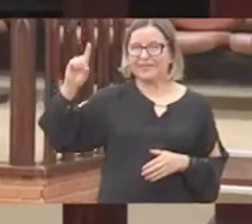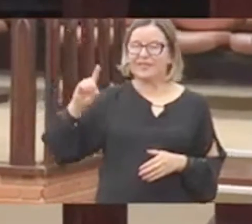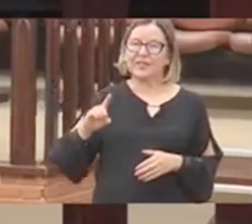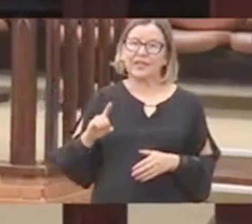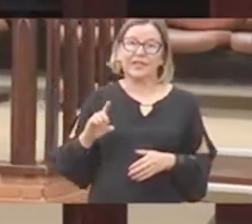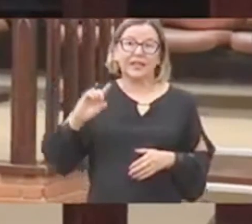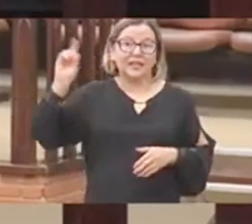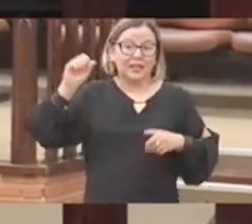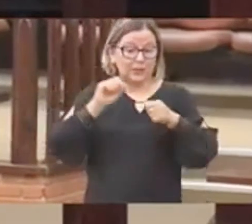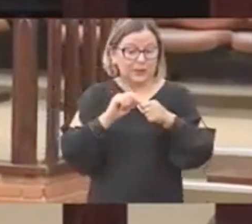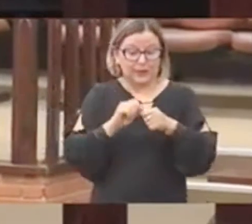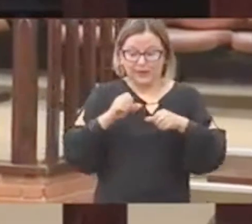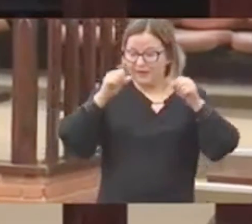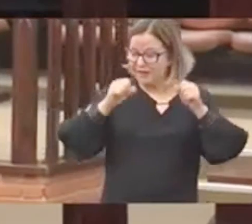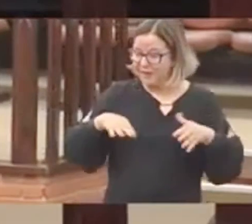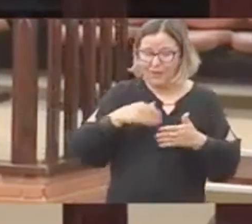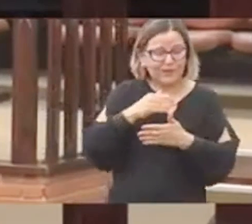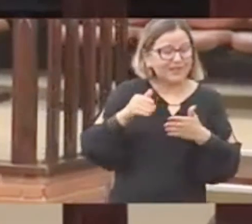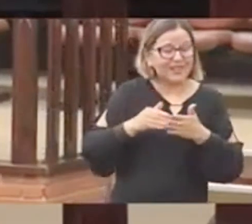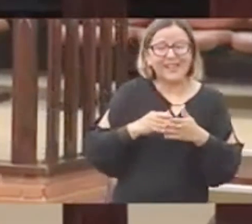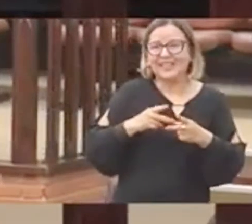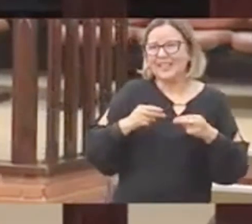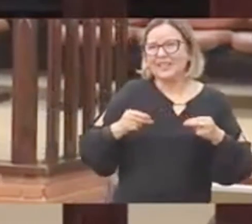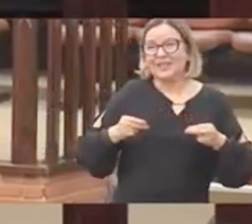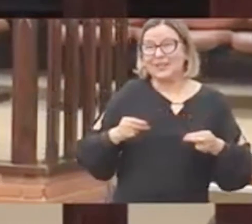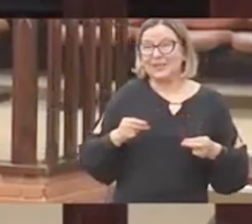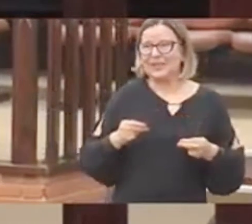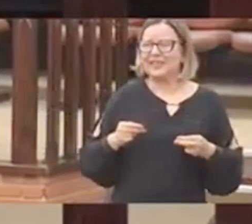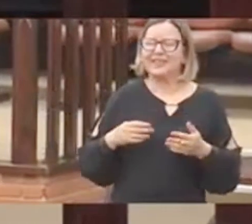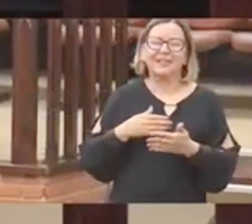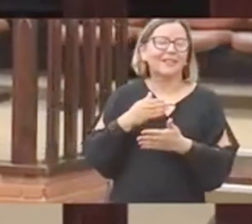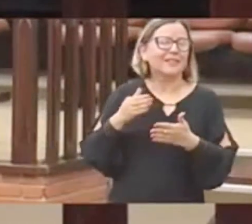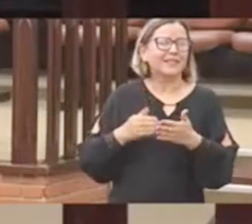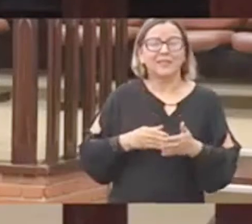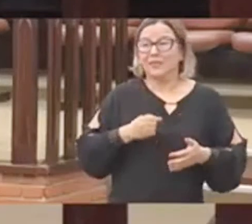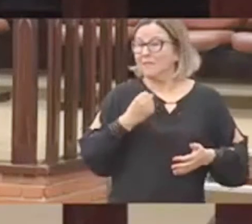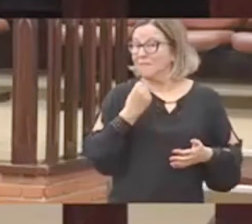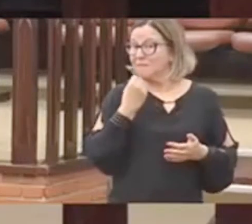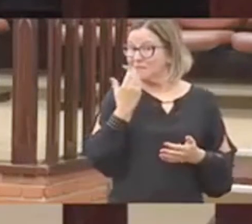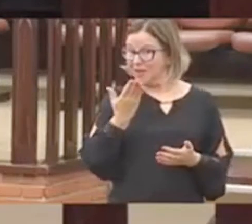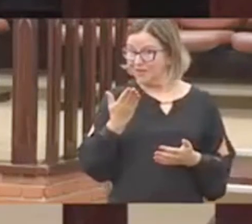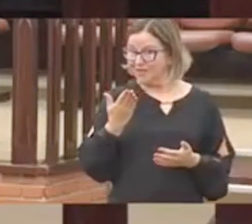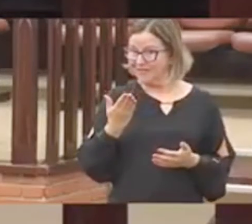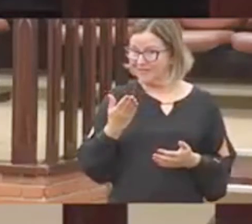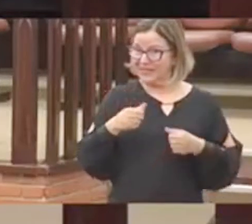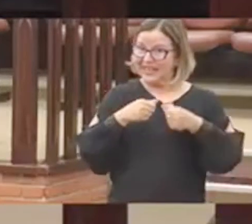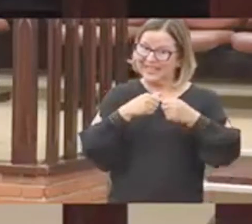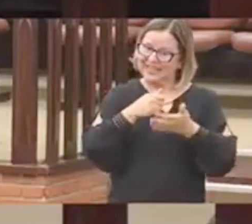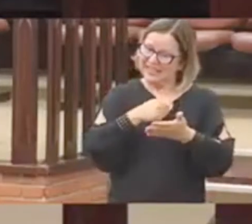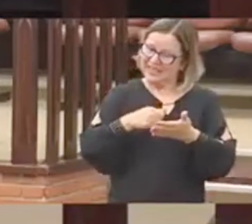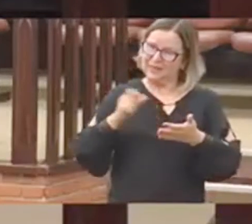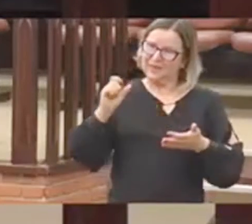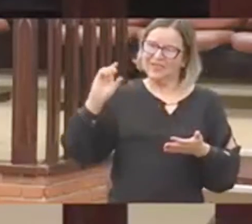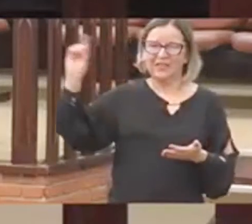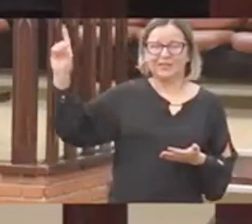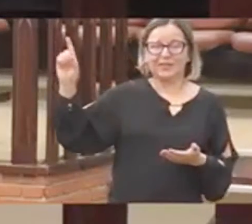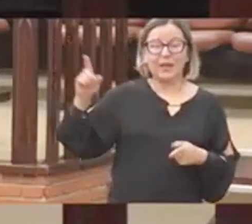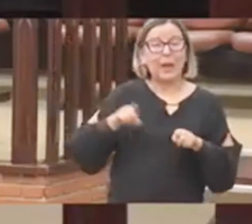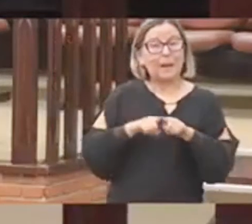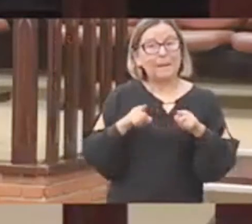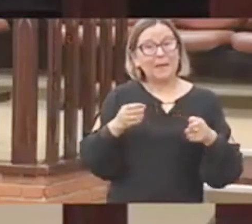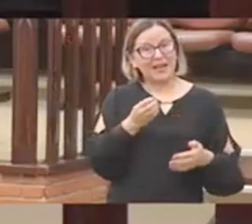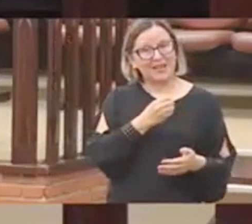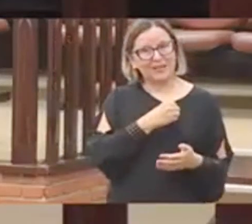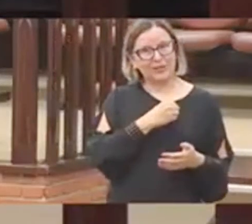A criação em si foi muito boa. Isso está escrito lá em Gênesis 1:31. Mas o pecado, ele